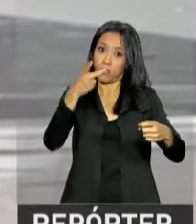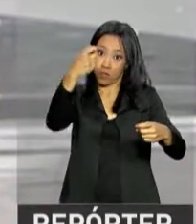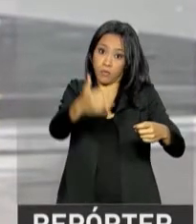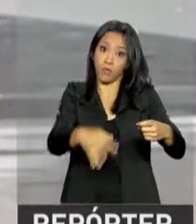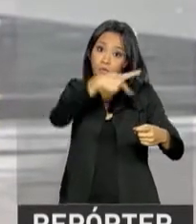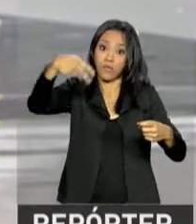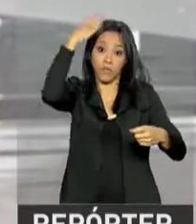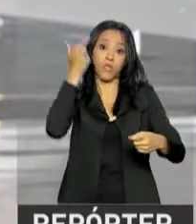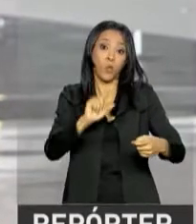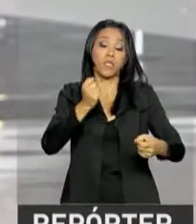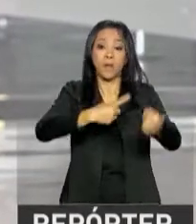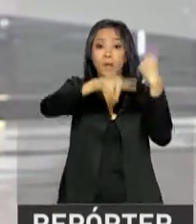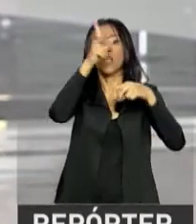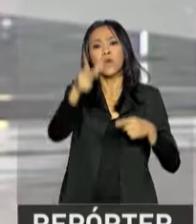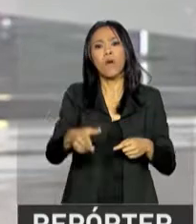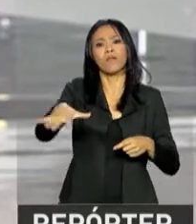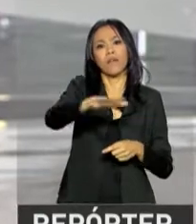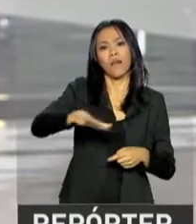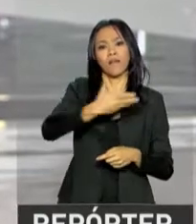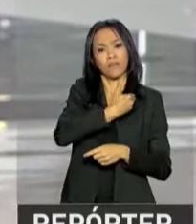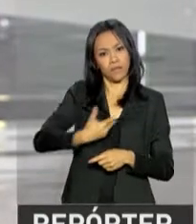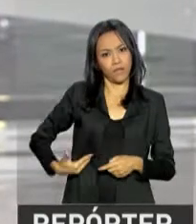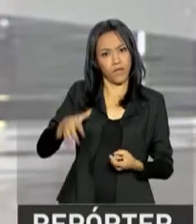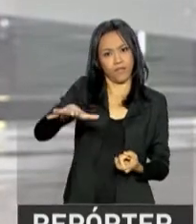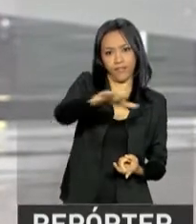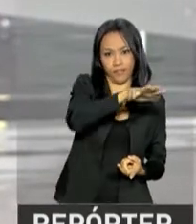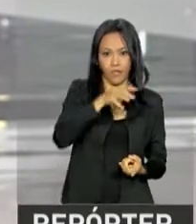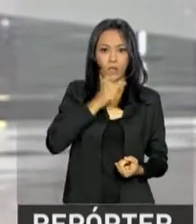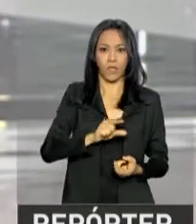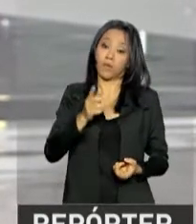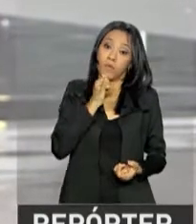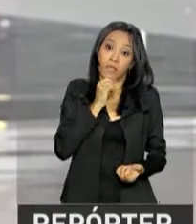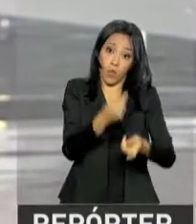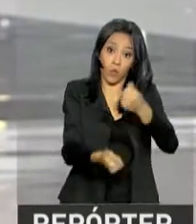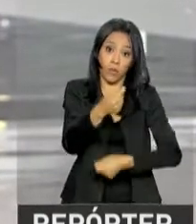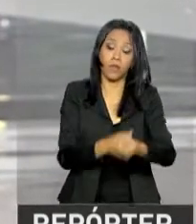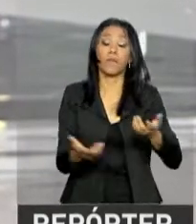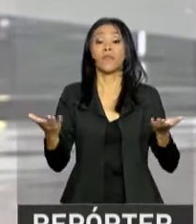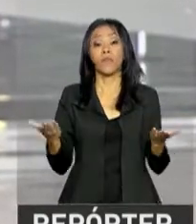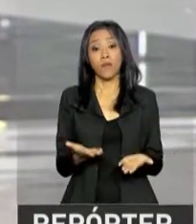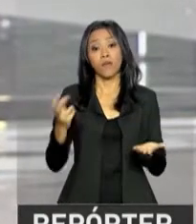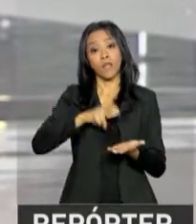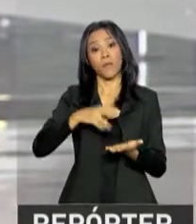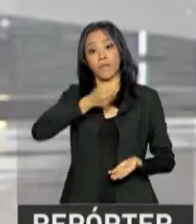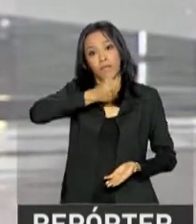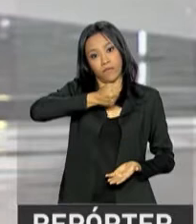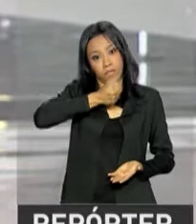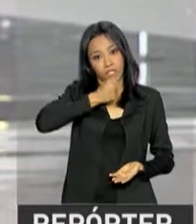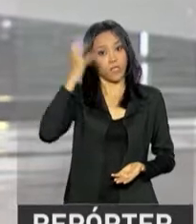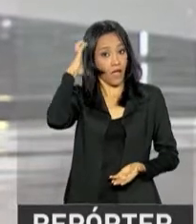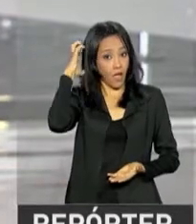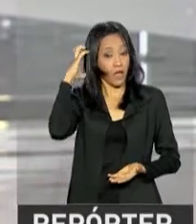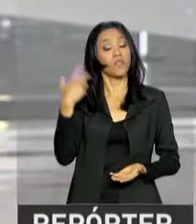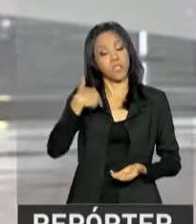áreas do governo como economia o presidente michel temer também dá uma entrevista esta manhã à rádio tupi do rio de janeiro nessa entrevista ele também